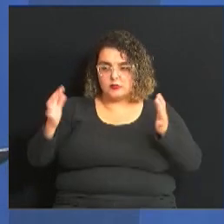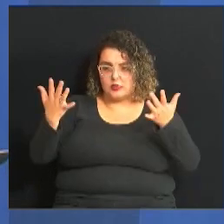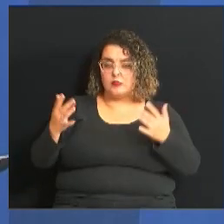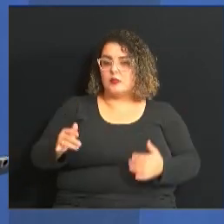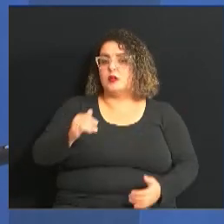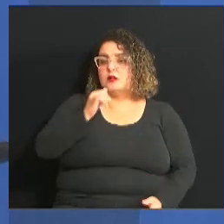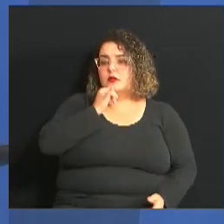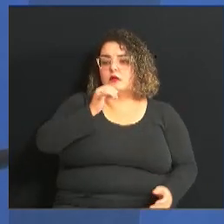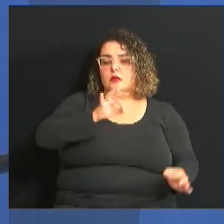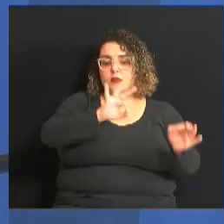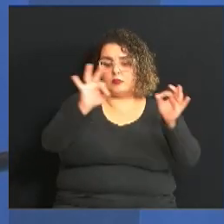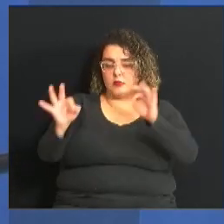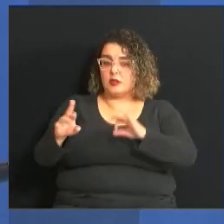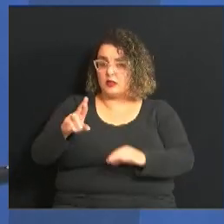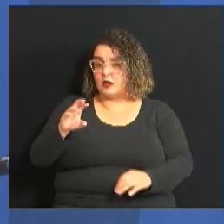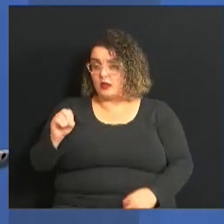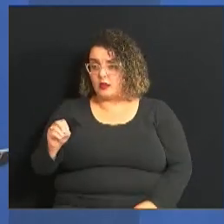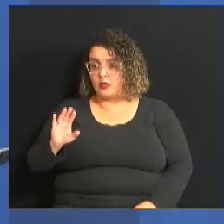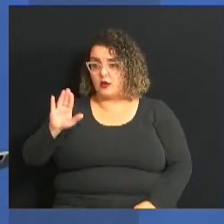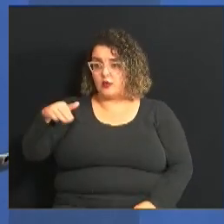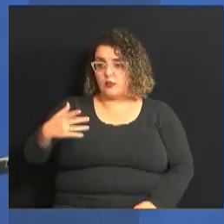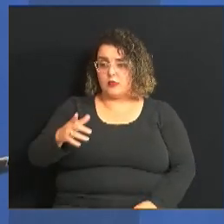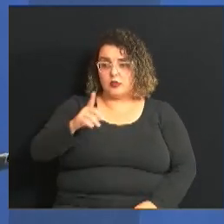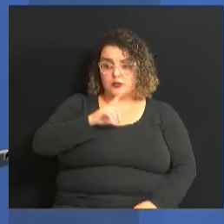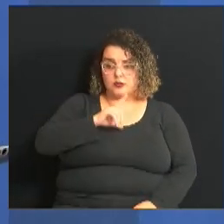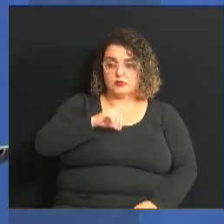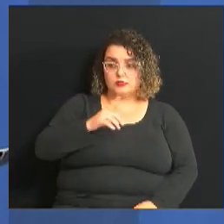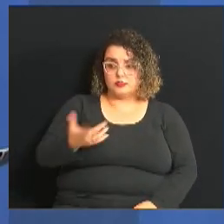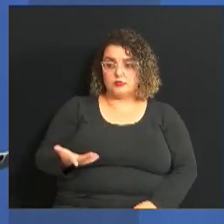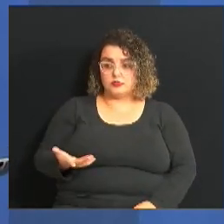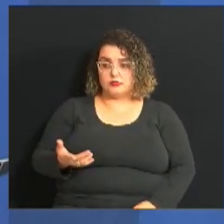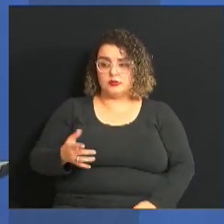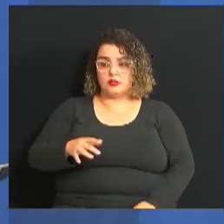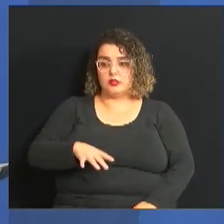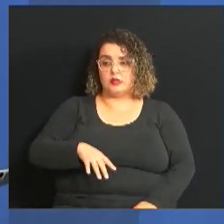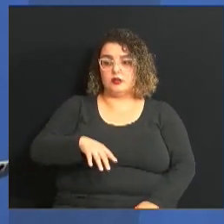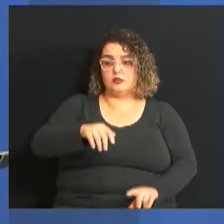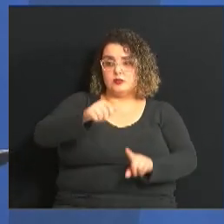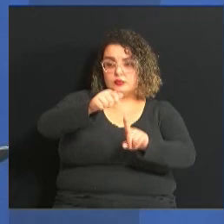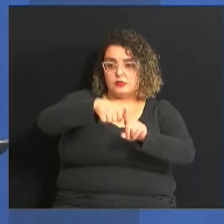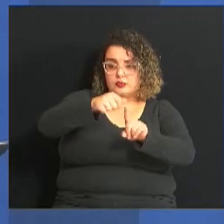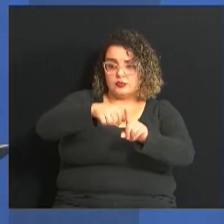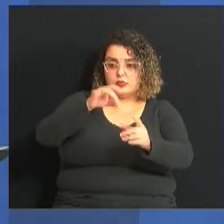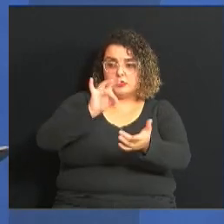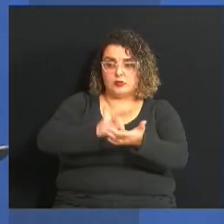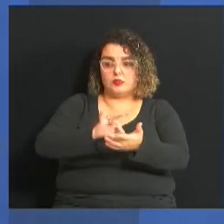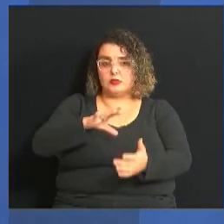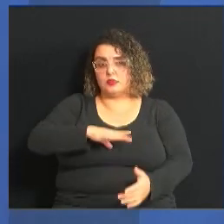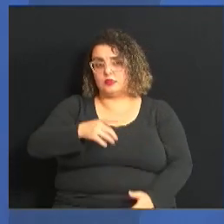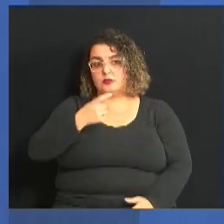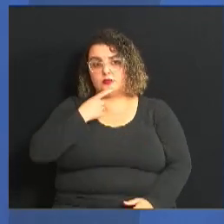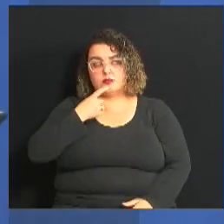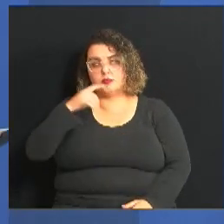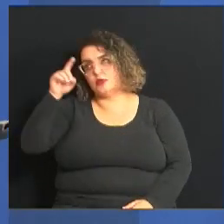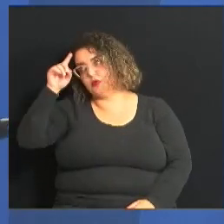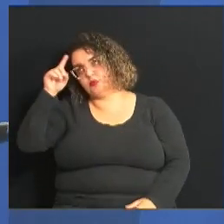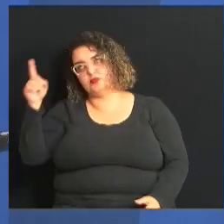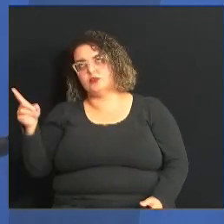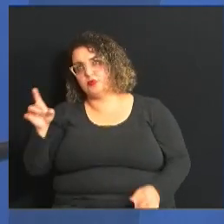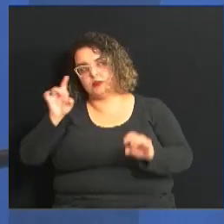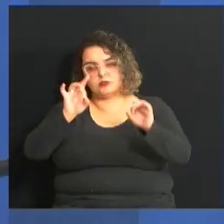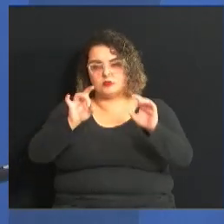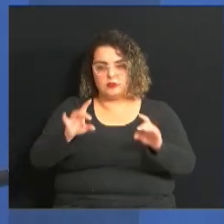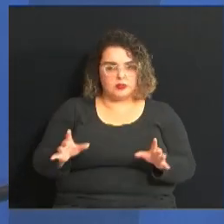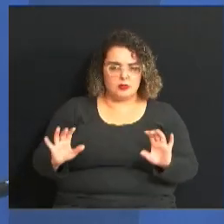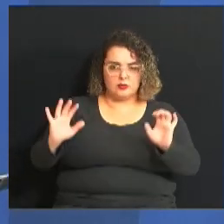que acompanha uma reunião ordinária e quando olha a gente quer colocar no calendário Oficial do Município a data X para comemorar um dia